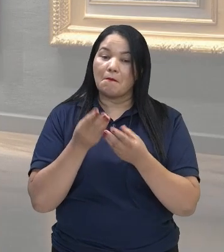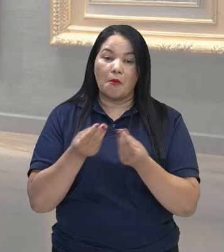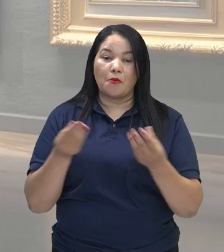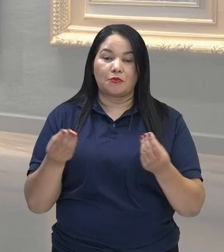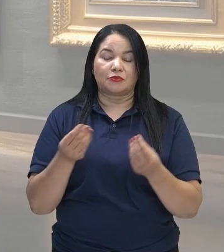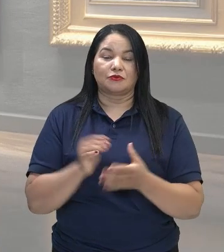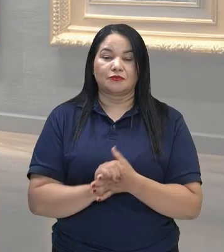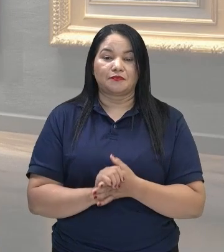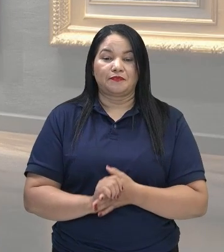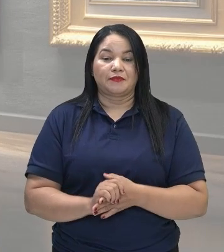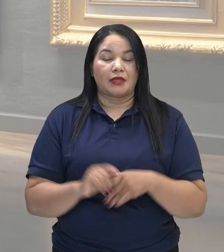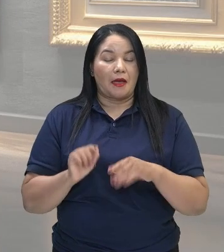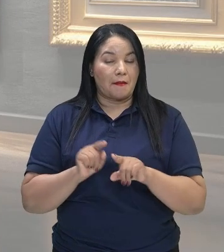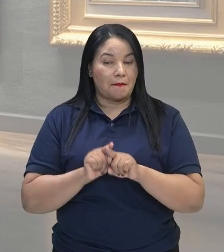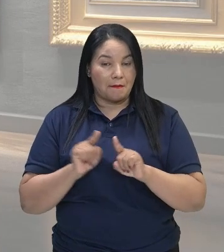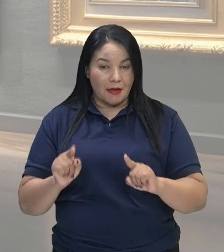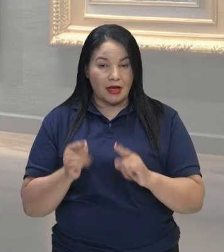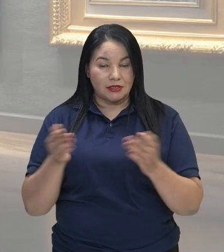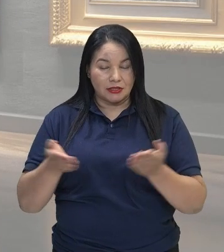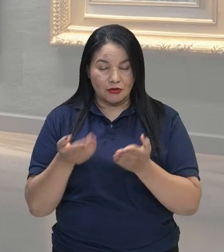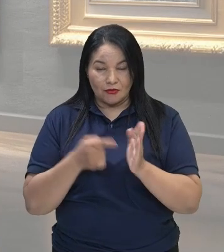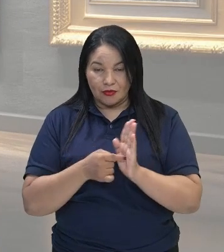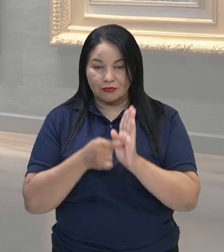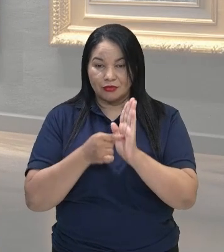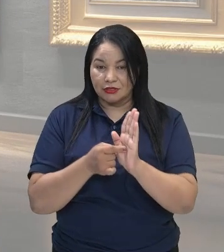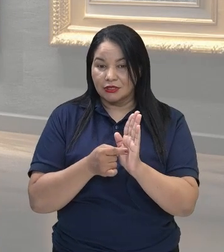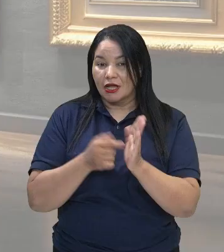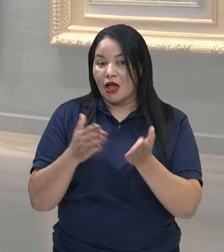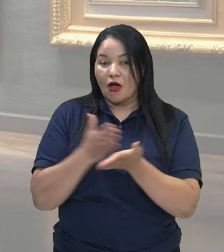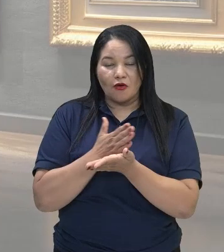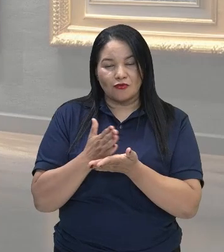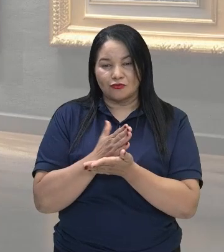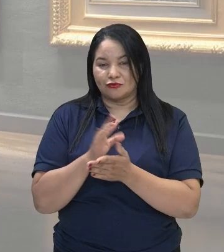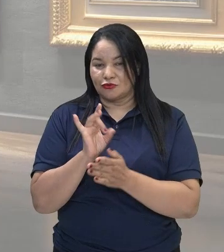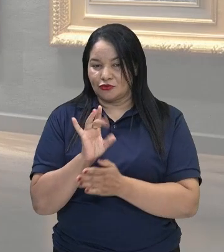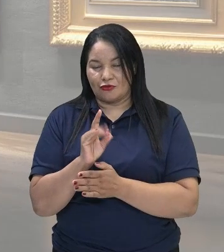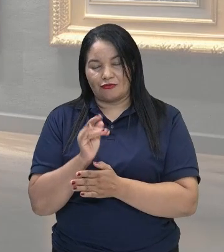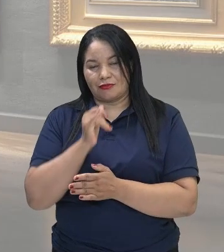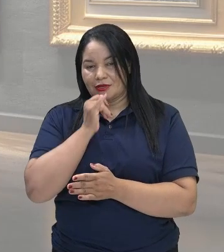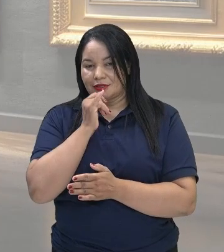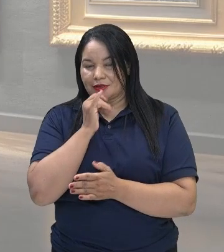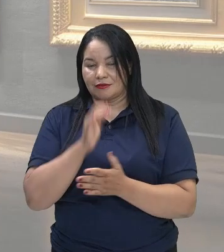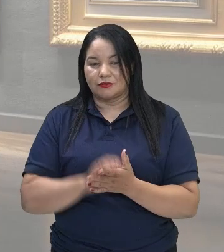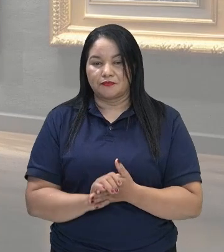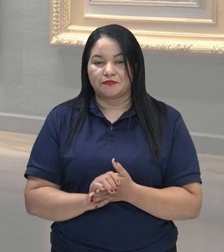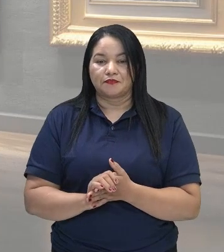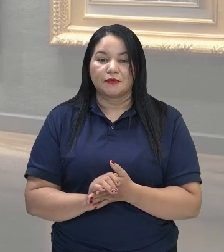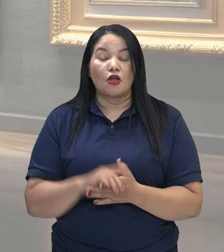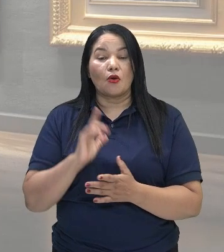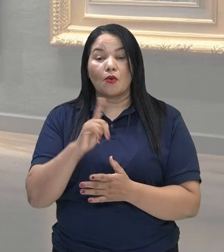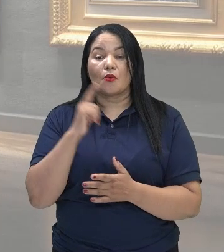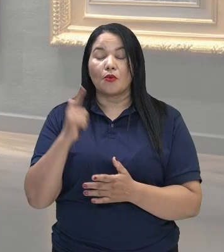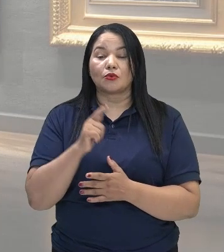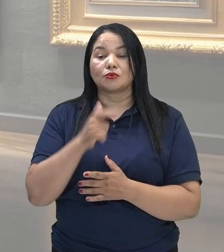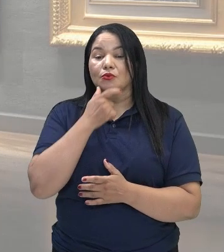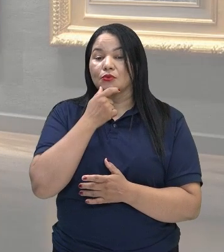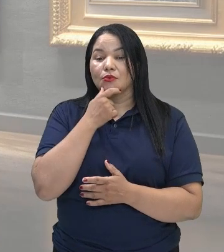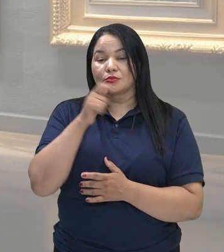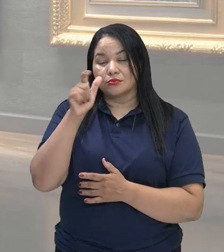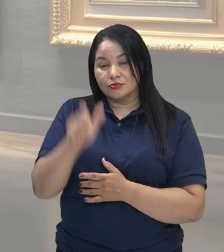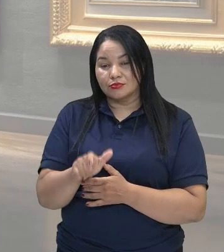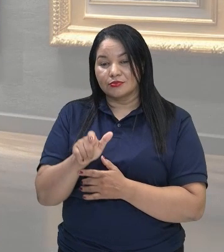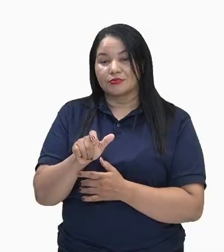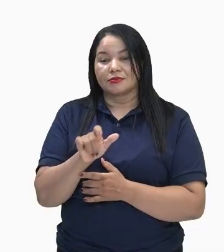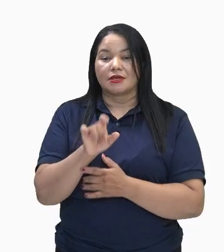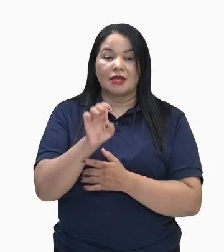outros. Estamos aqui apenas exemplificando. Outro autor apresentado para vocês é